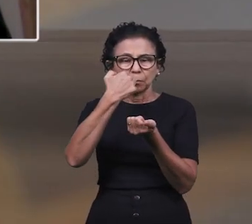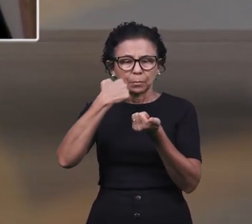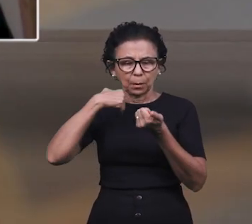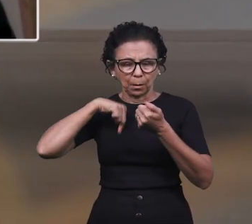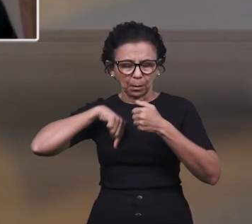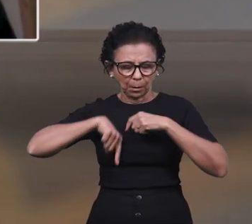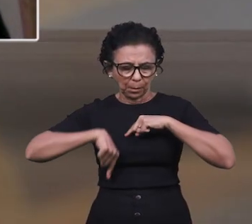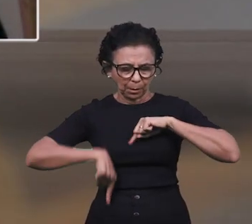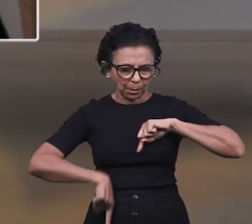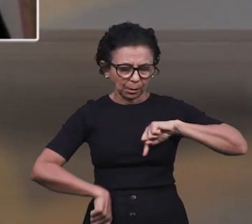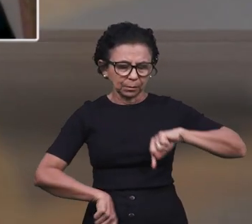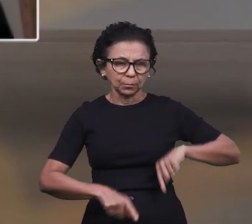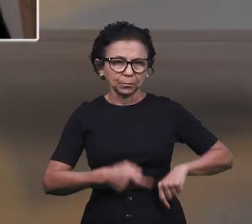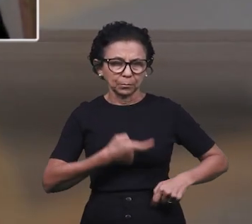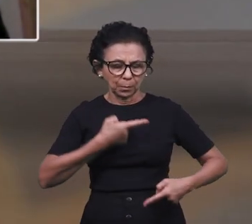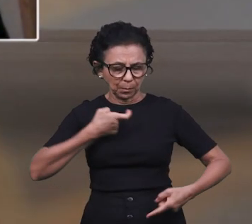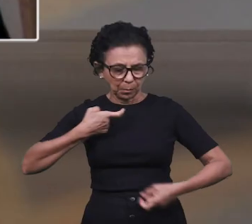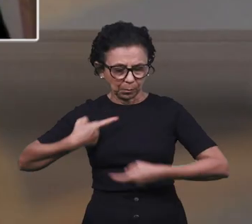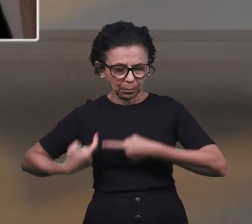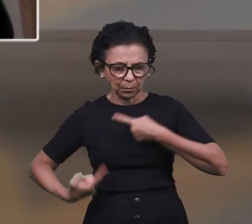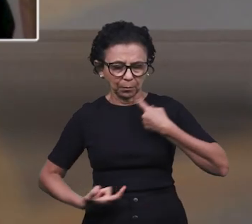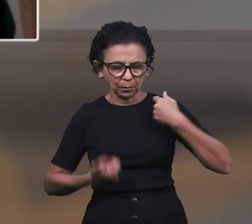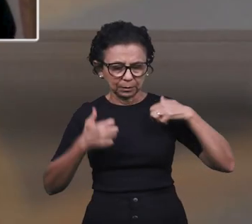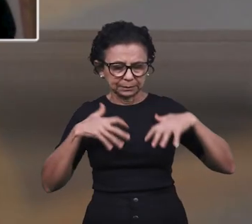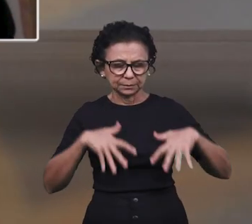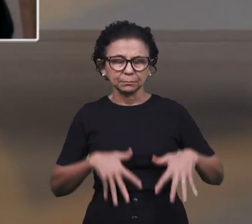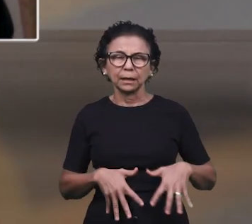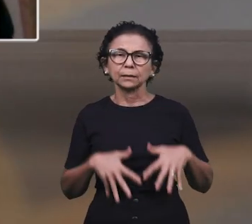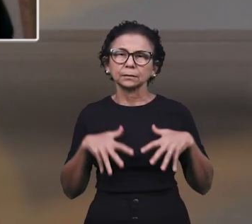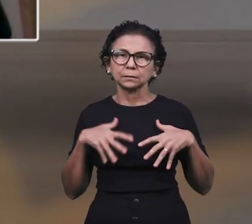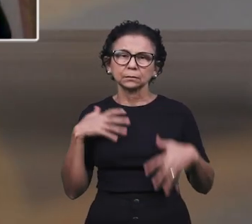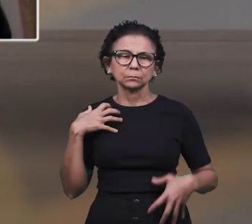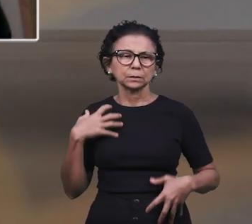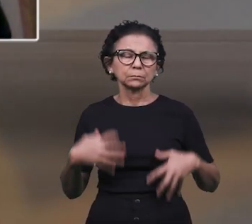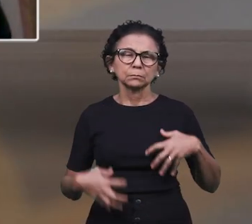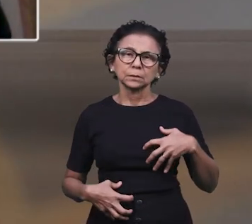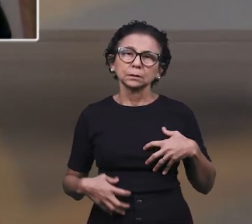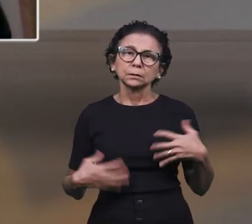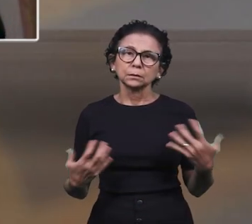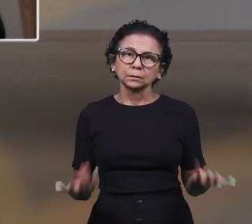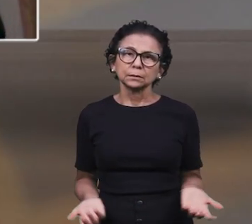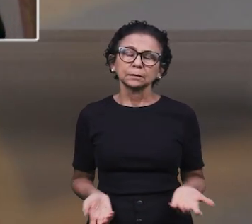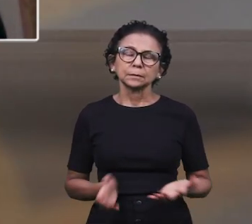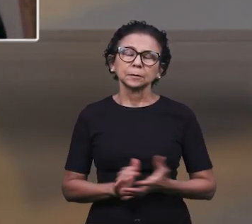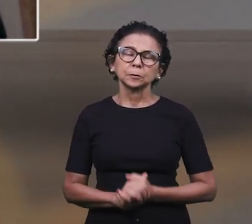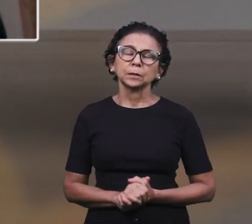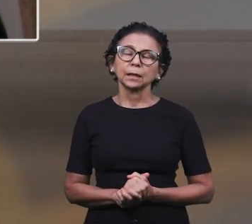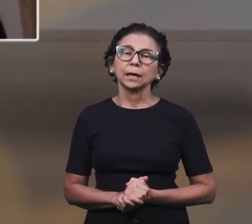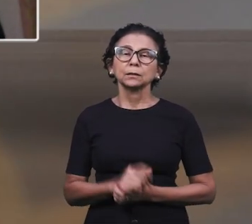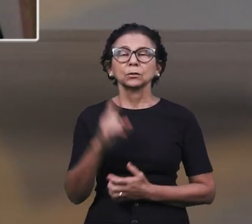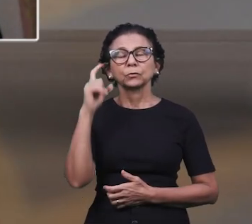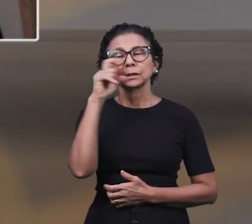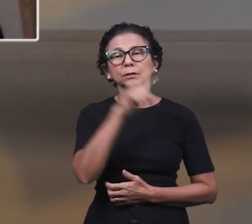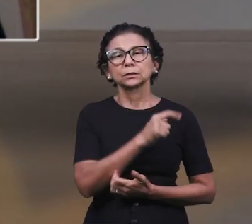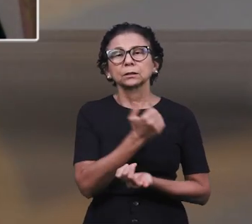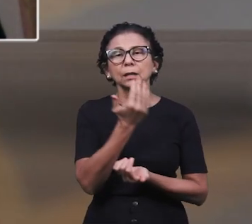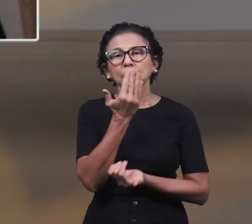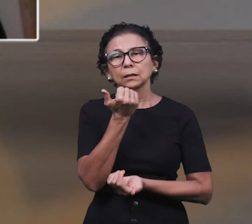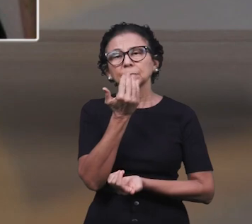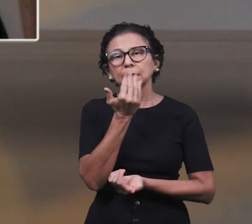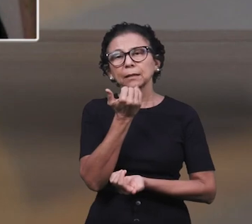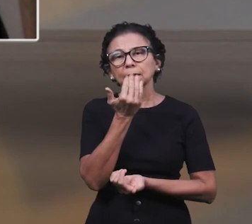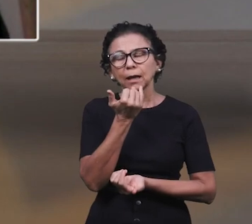desenvolver, e também o organismo vai receber a nutrição, a dieta, os elementos que vão chegar.